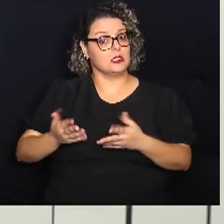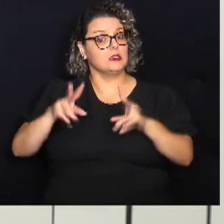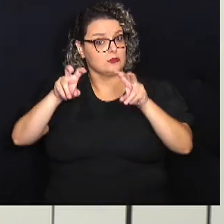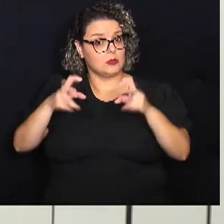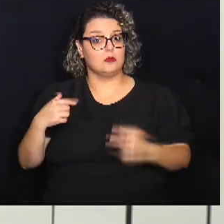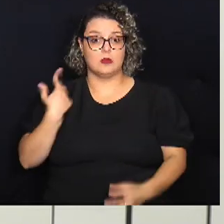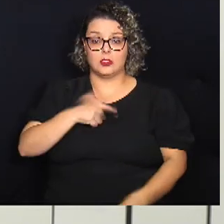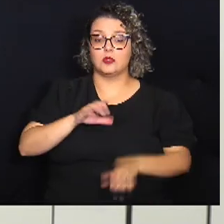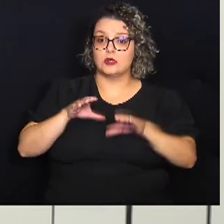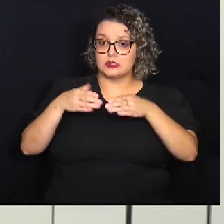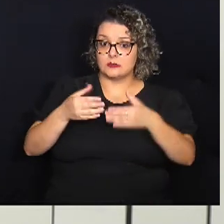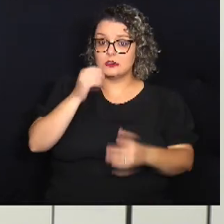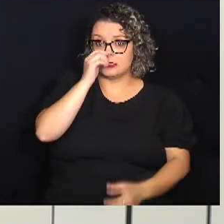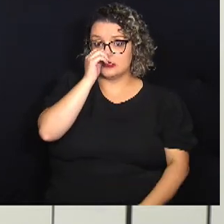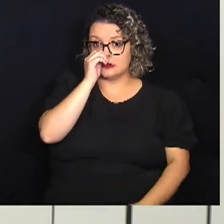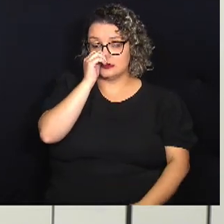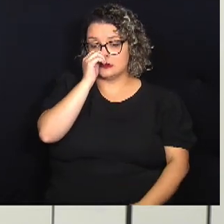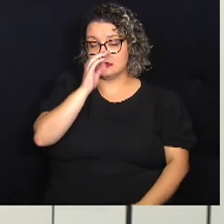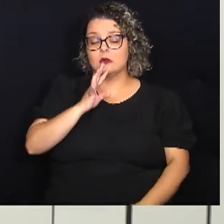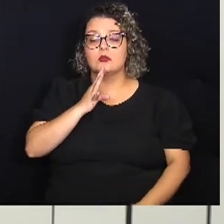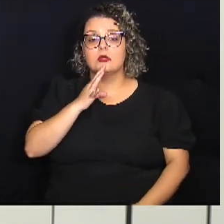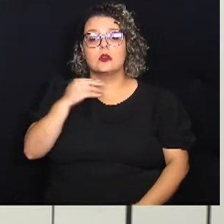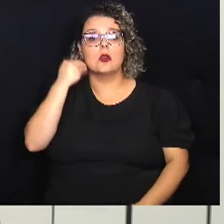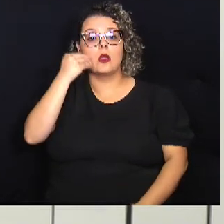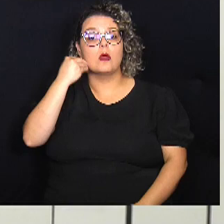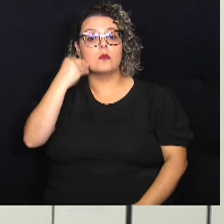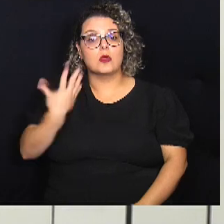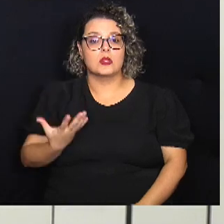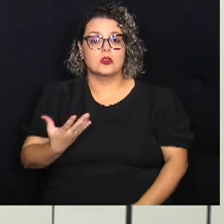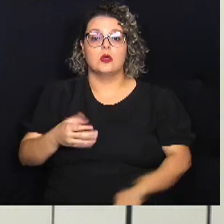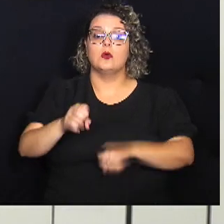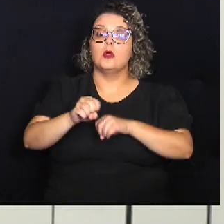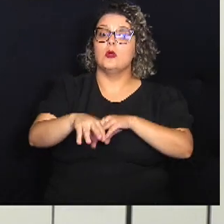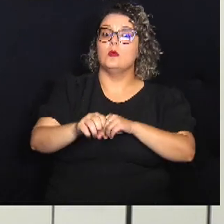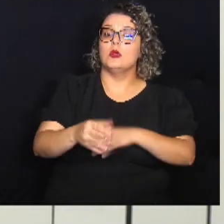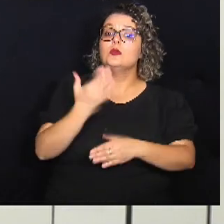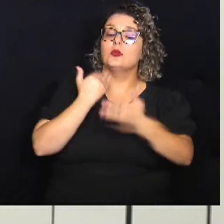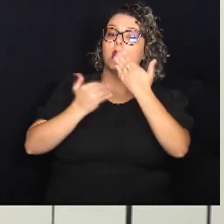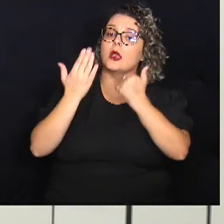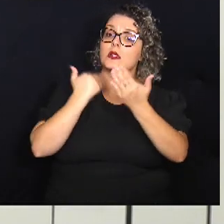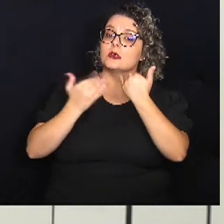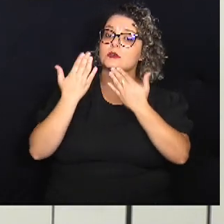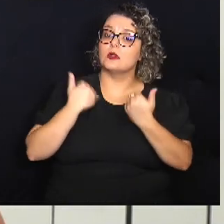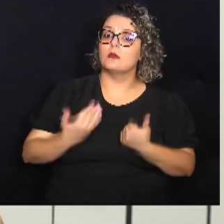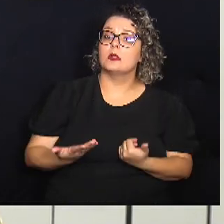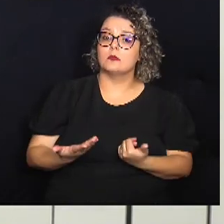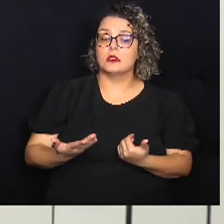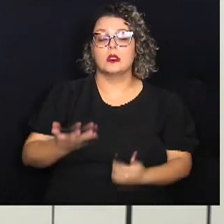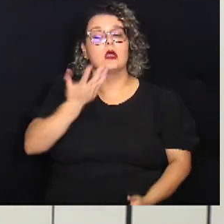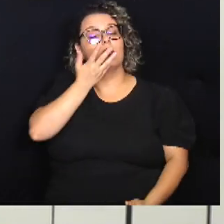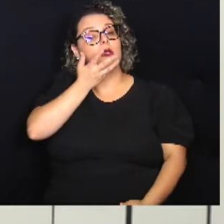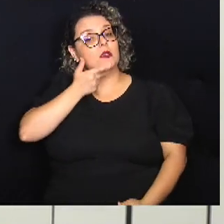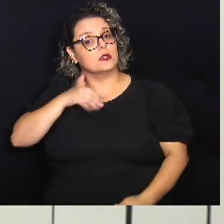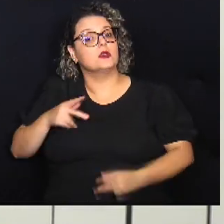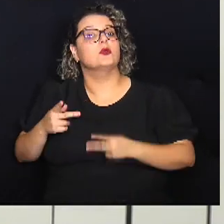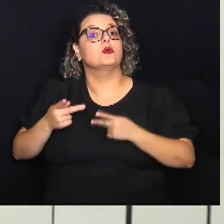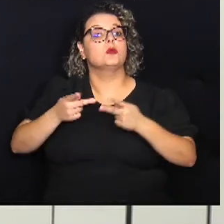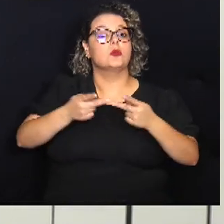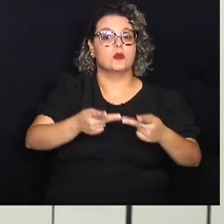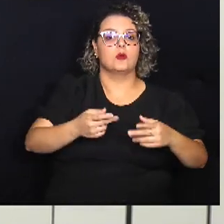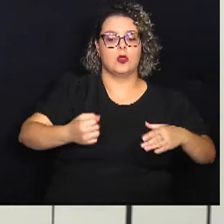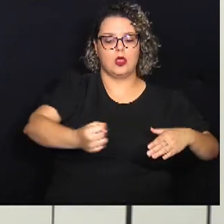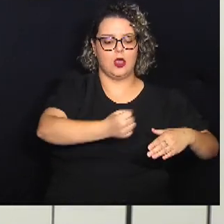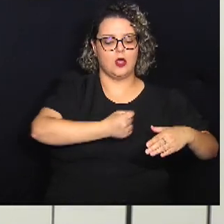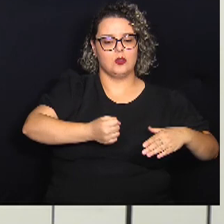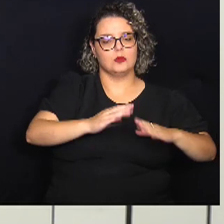nossa equipe foi conhecer uma experiência sobre educação alimentar em que crianças visitaram a Cozinha